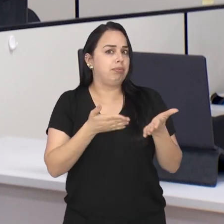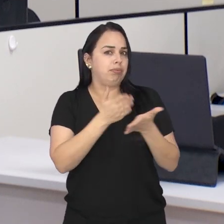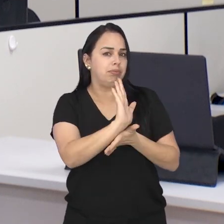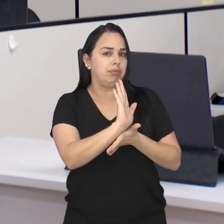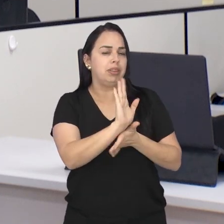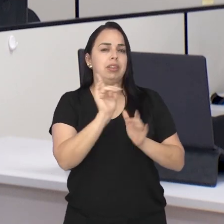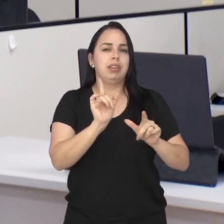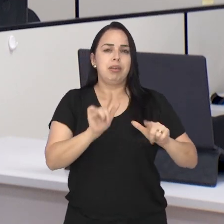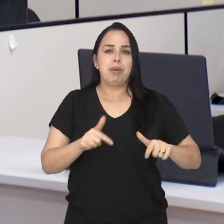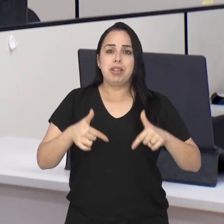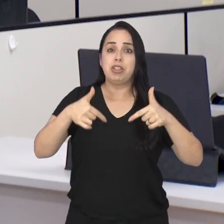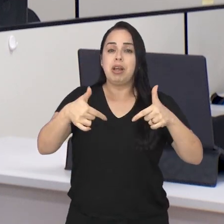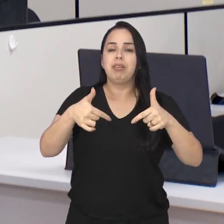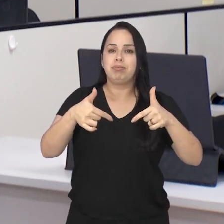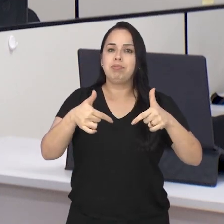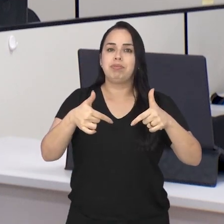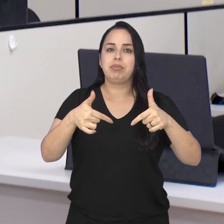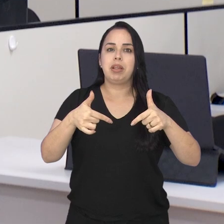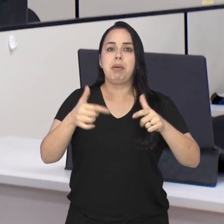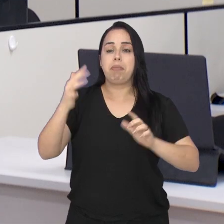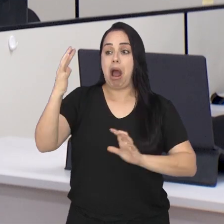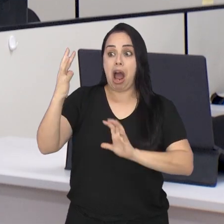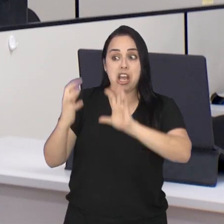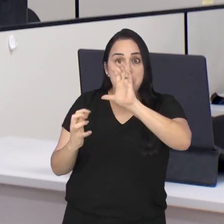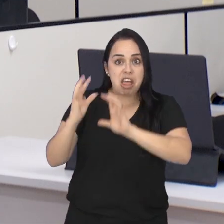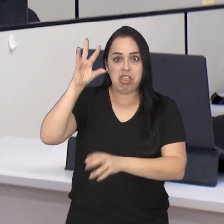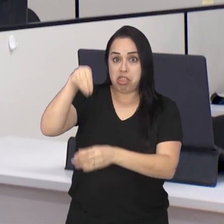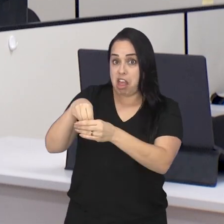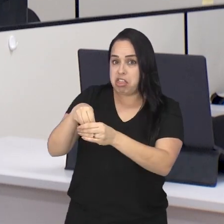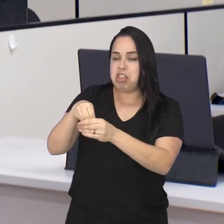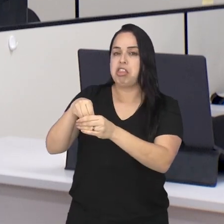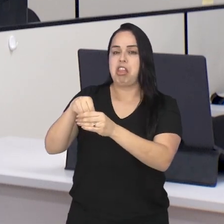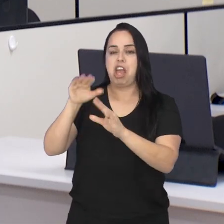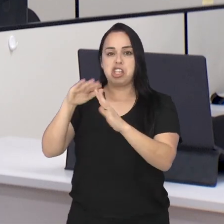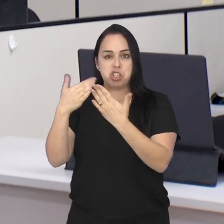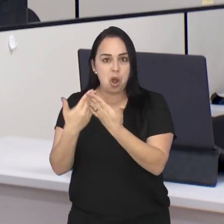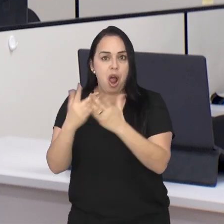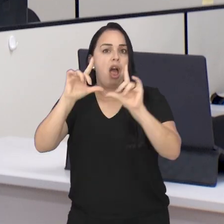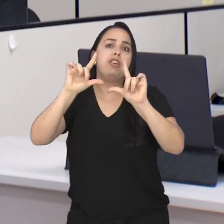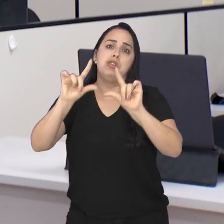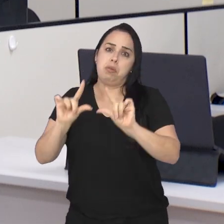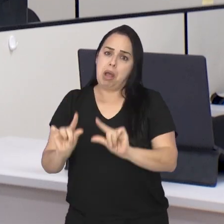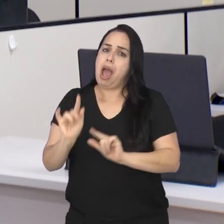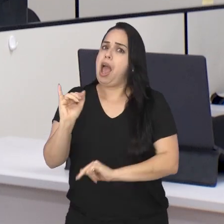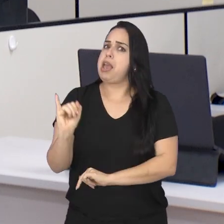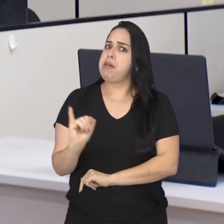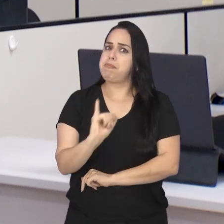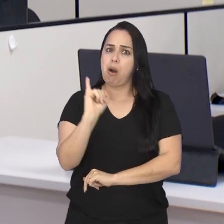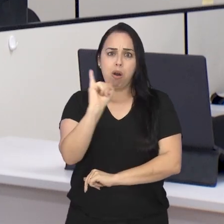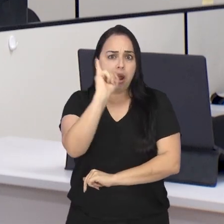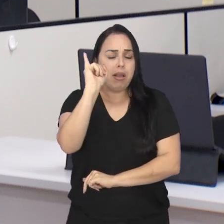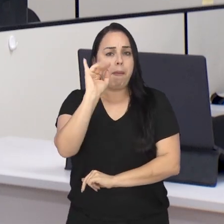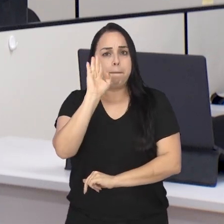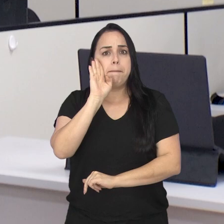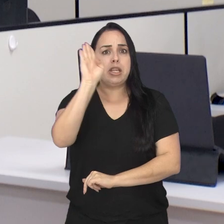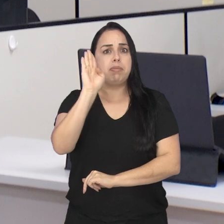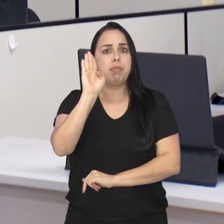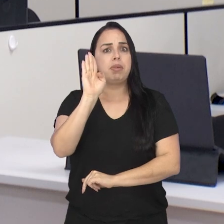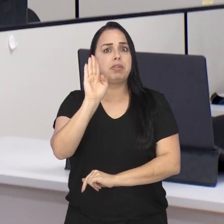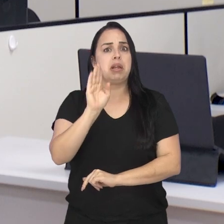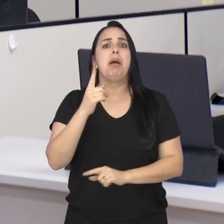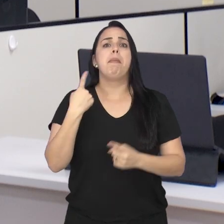que prevê ações para reduzir conflitos nas escolas municipais importante né pessoal principalmente em função